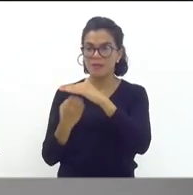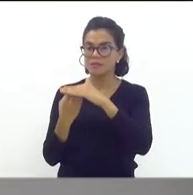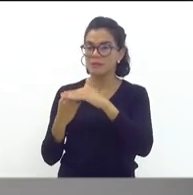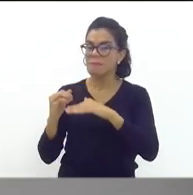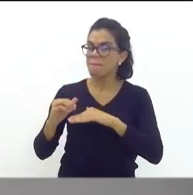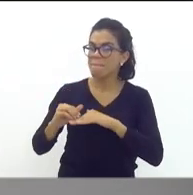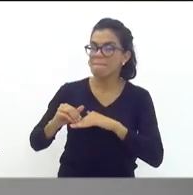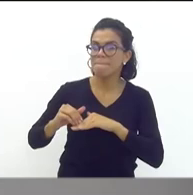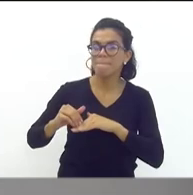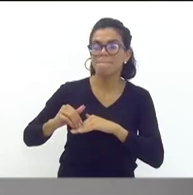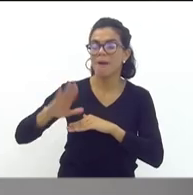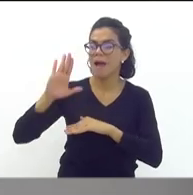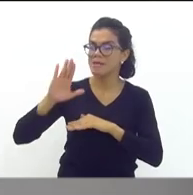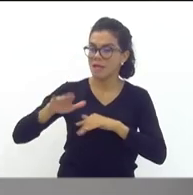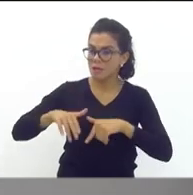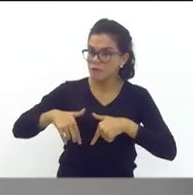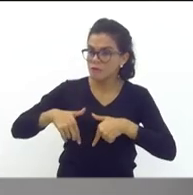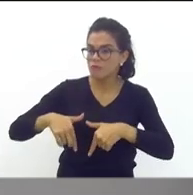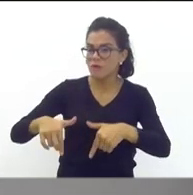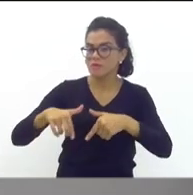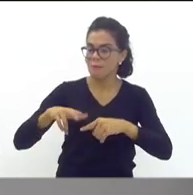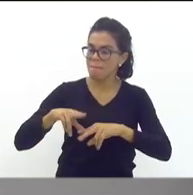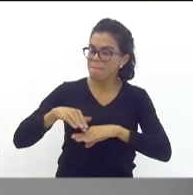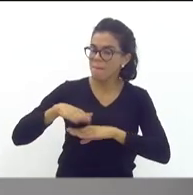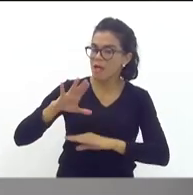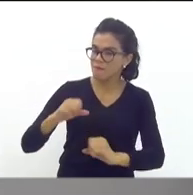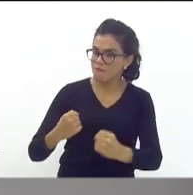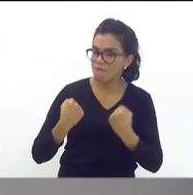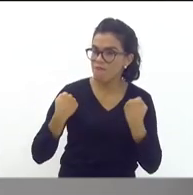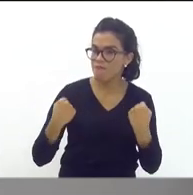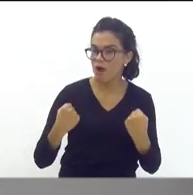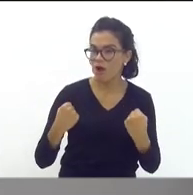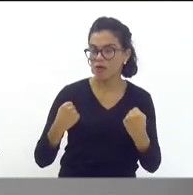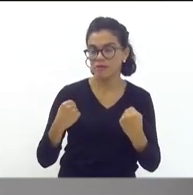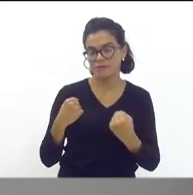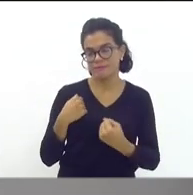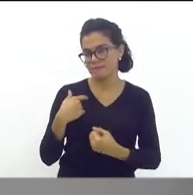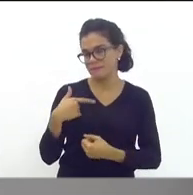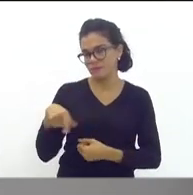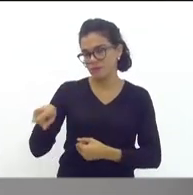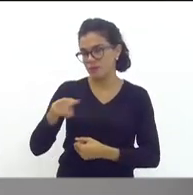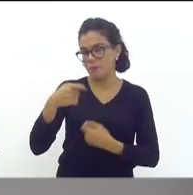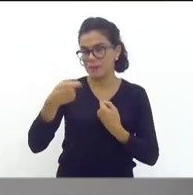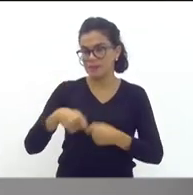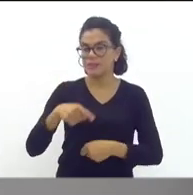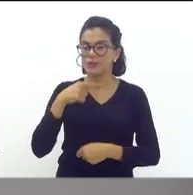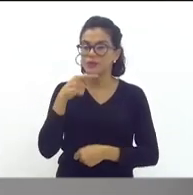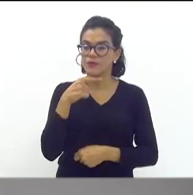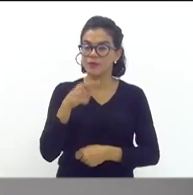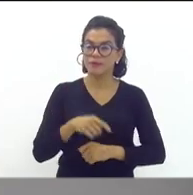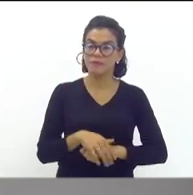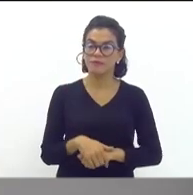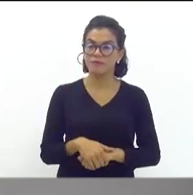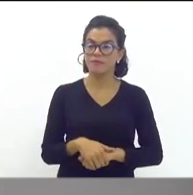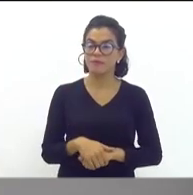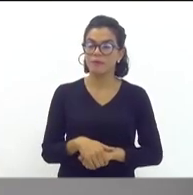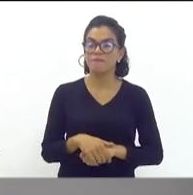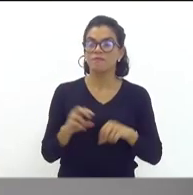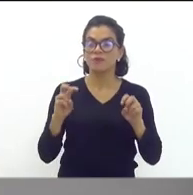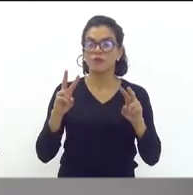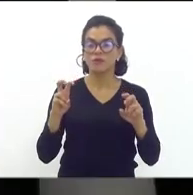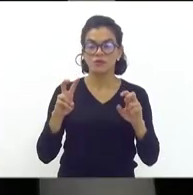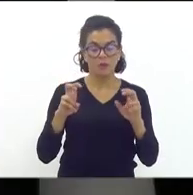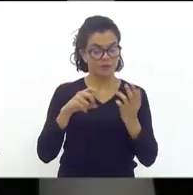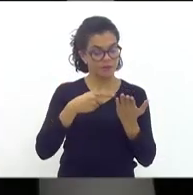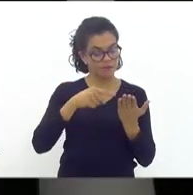mais atuação vai ser mais forte se hoje não tenho dúvida disso com relação ainda a revisão